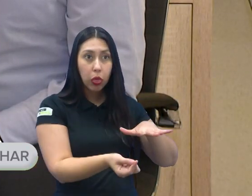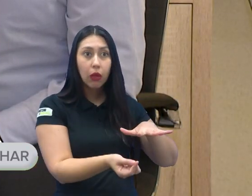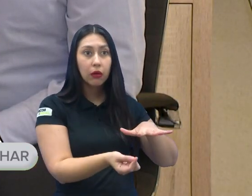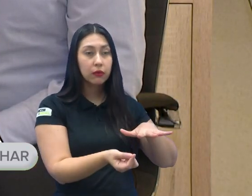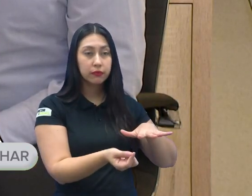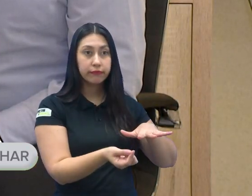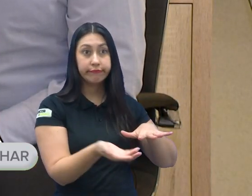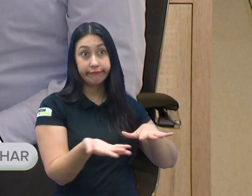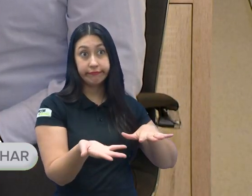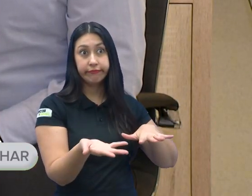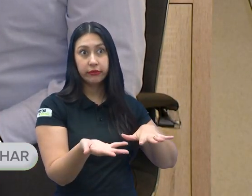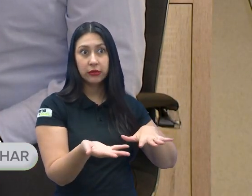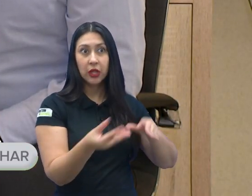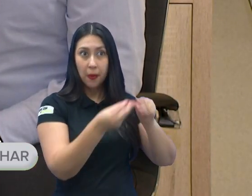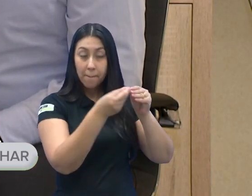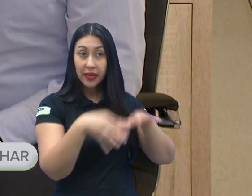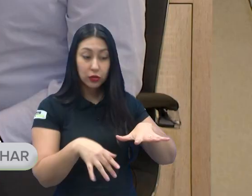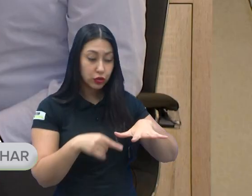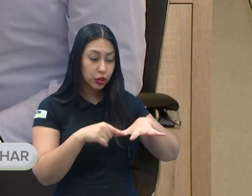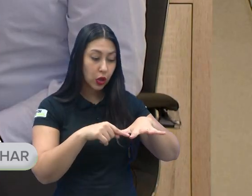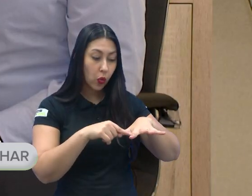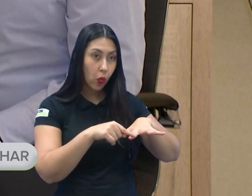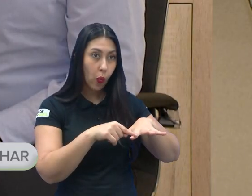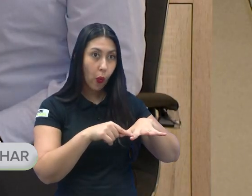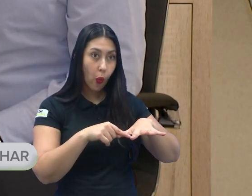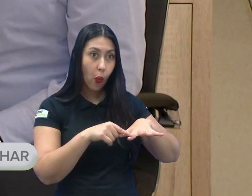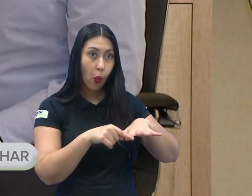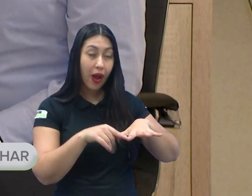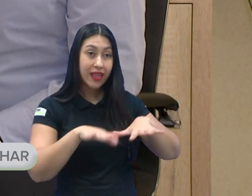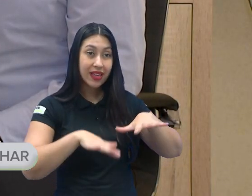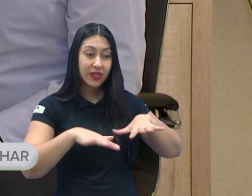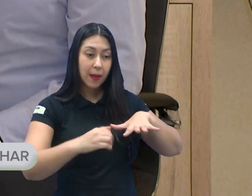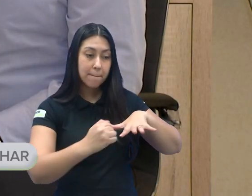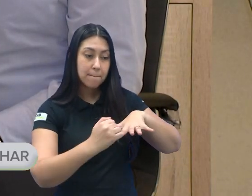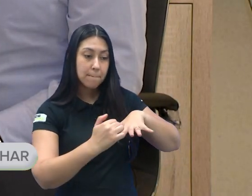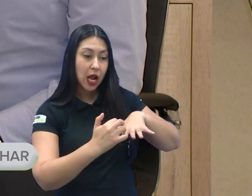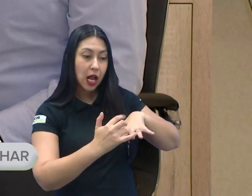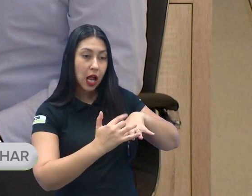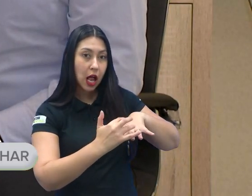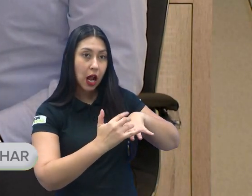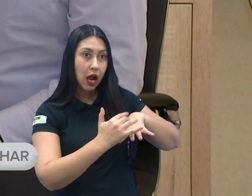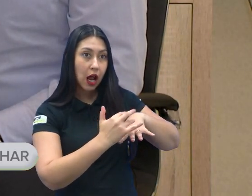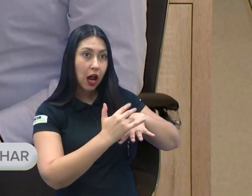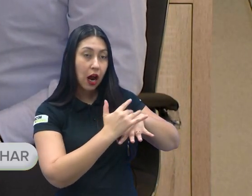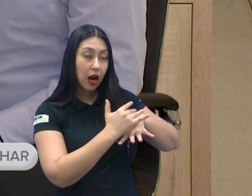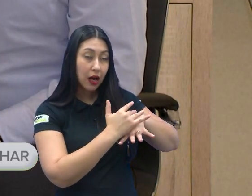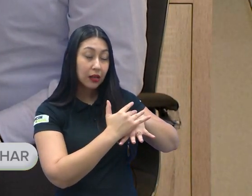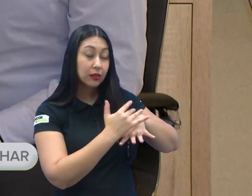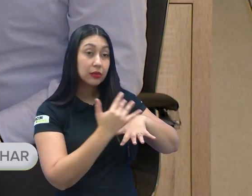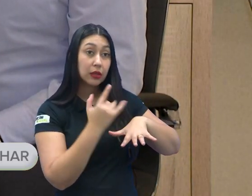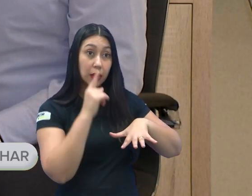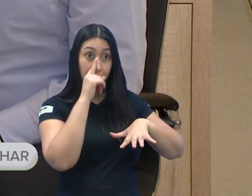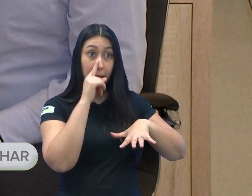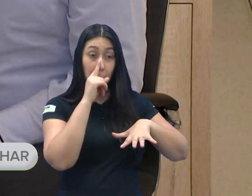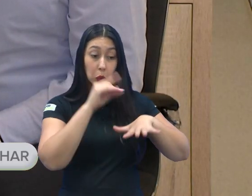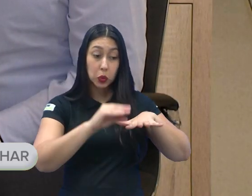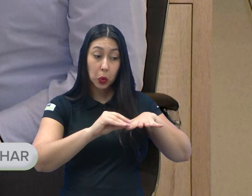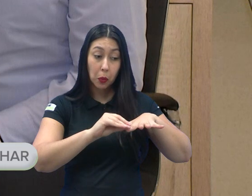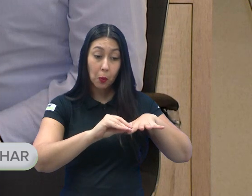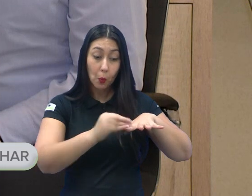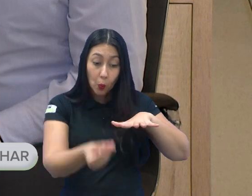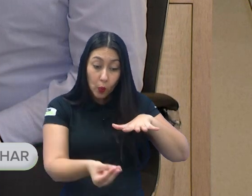Ele afeta o leito ungueal e sobe para a lâmina, né, para a unha, e aí você tem o descolamento e tem